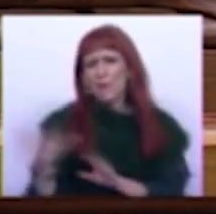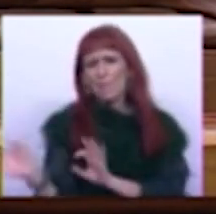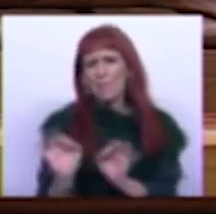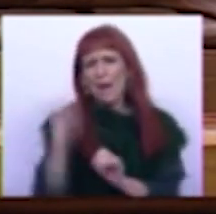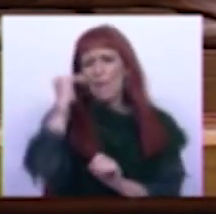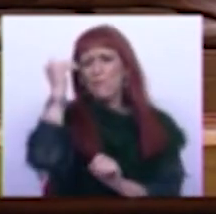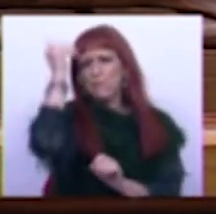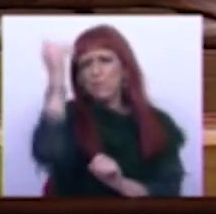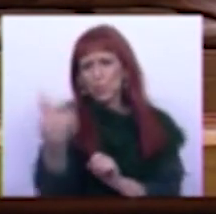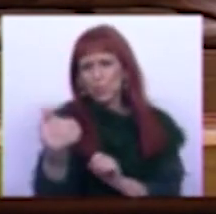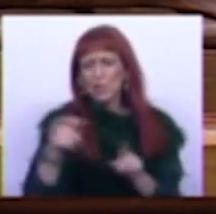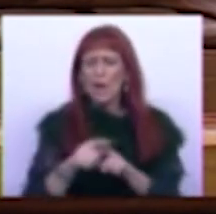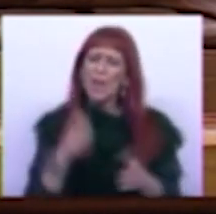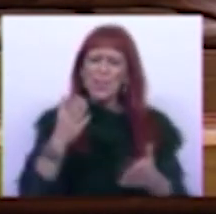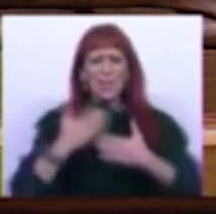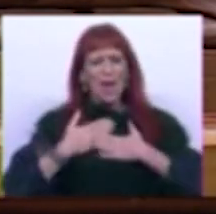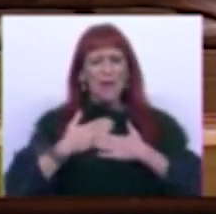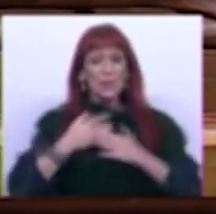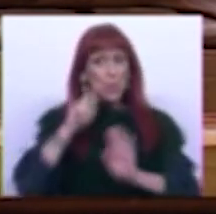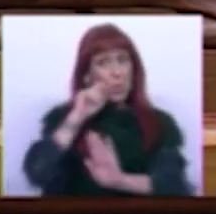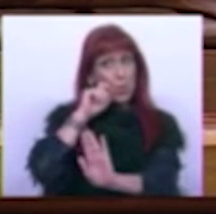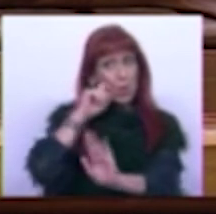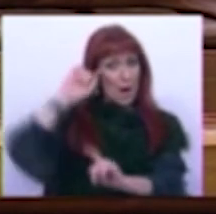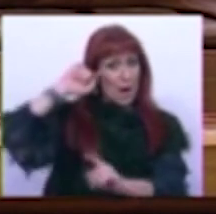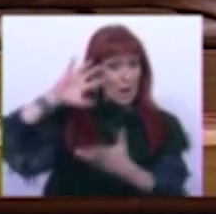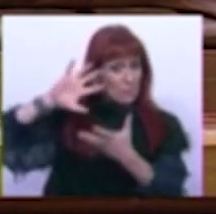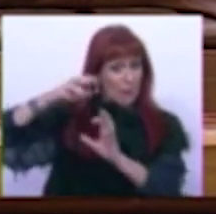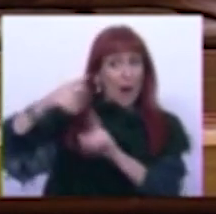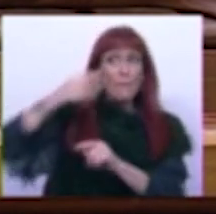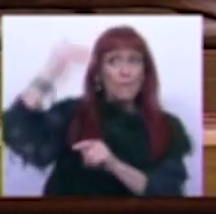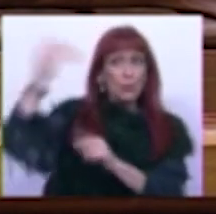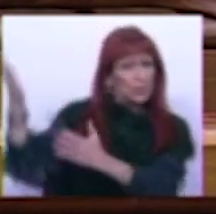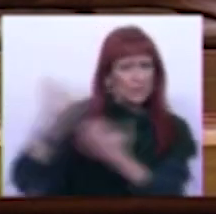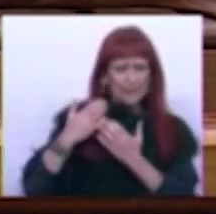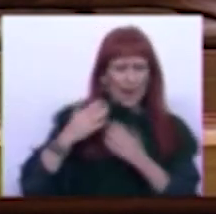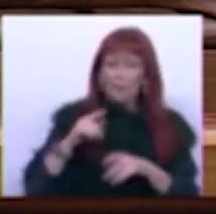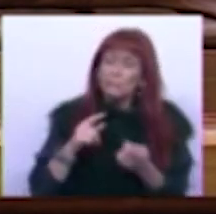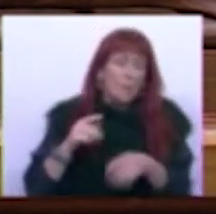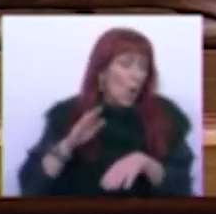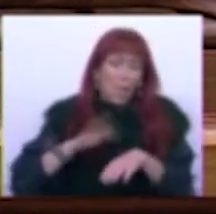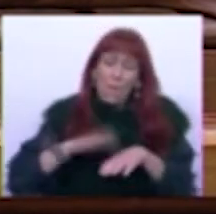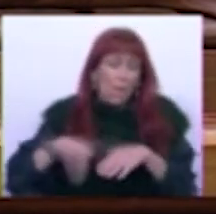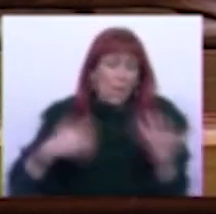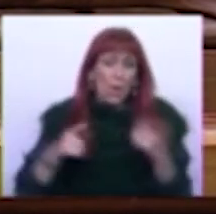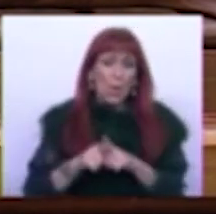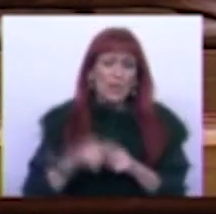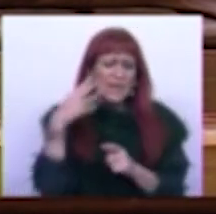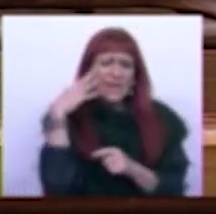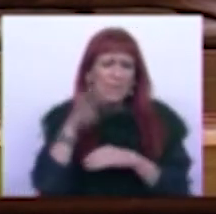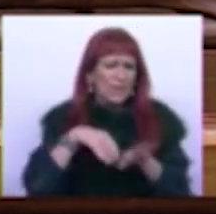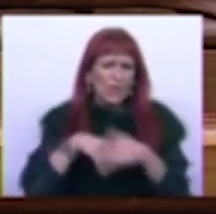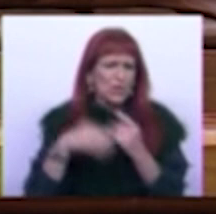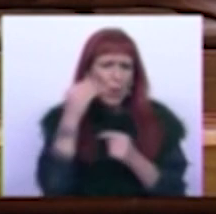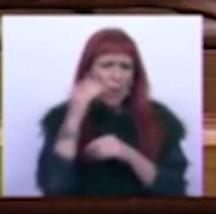para o futuro e nos coloca ao abrigo de crises futuras. Seja por via da simplificação